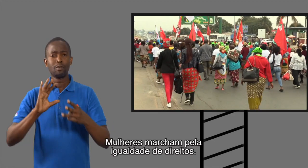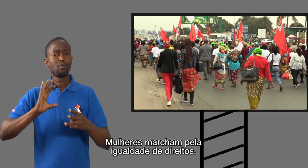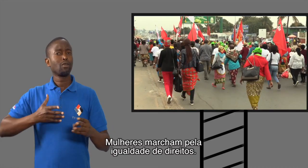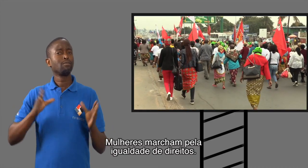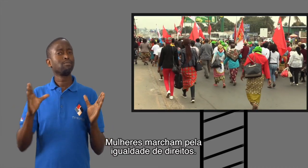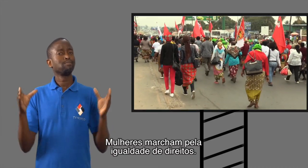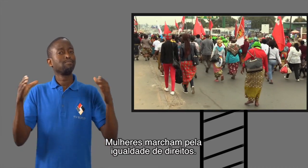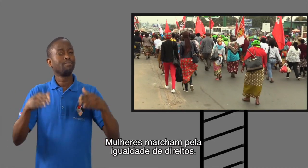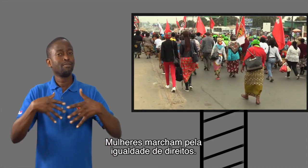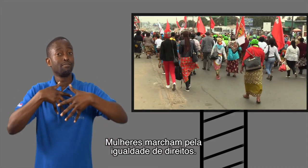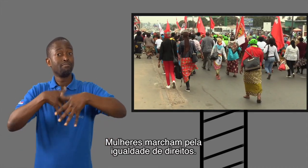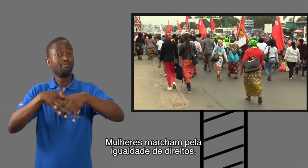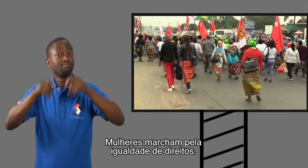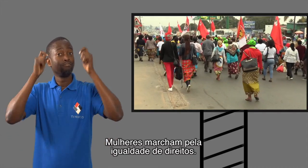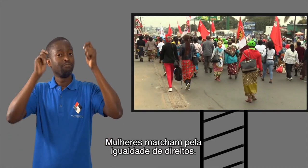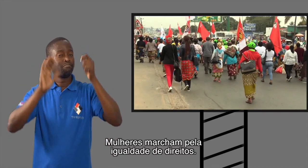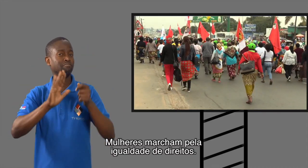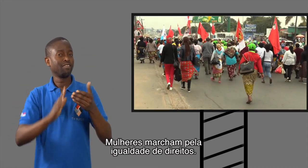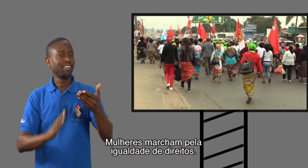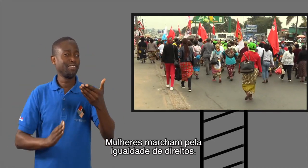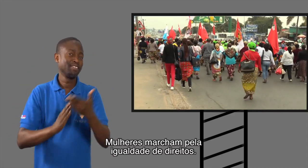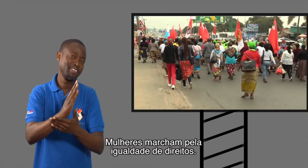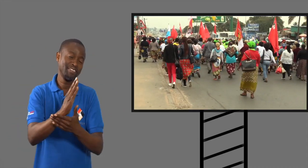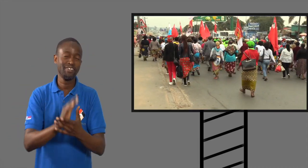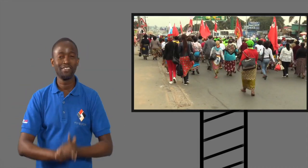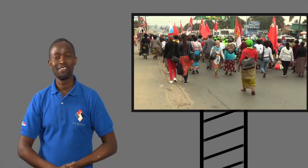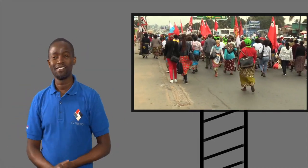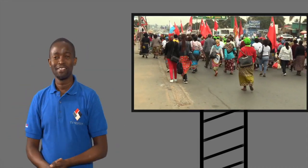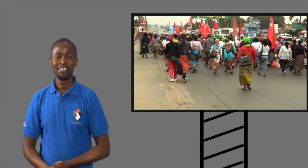Mulheres marcham pela igualdade de direito.